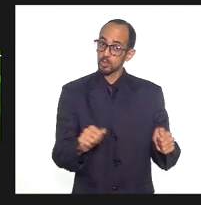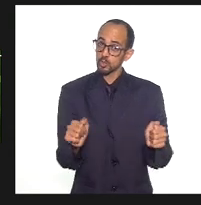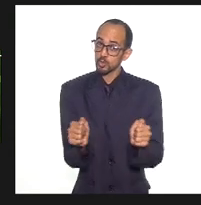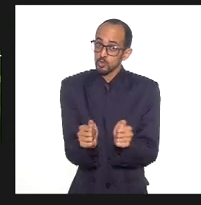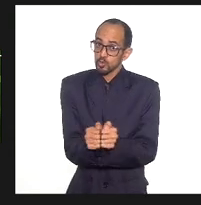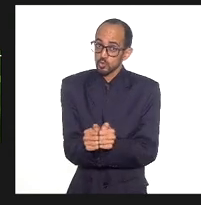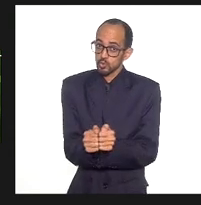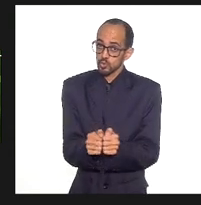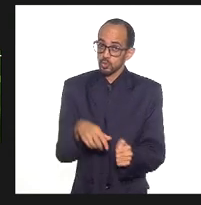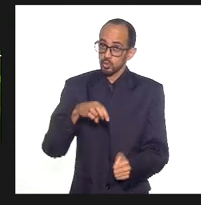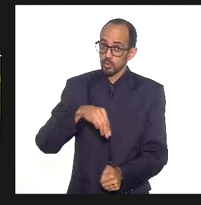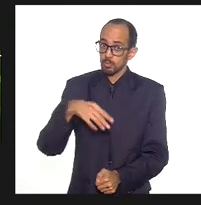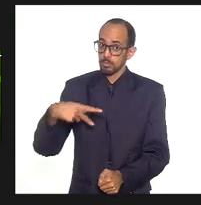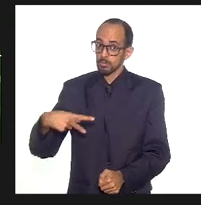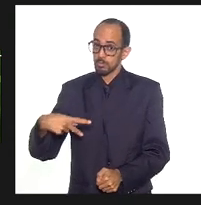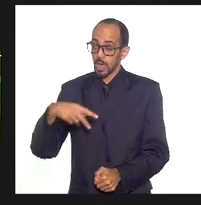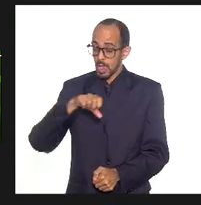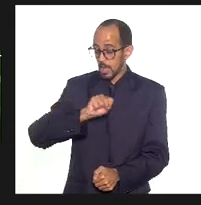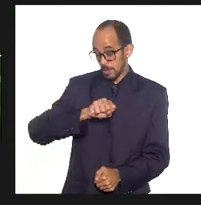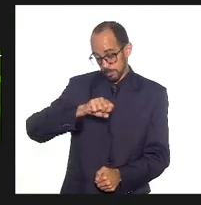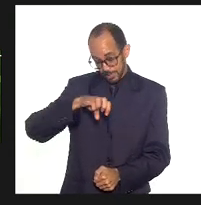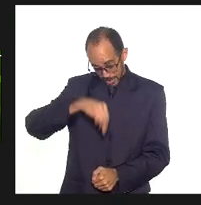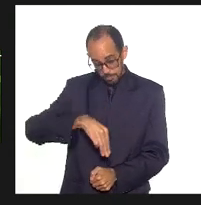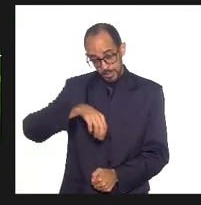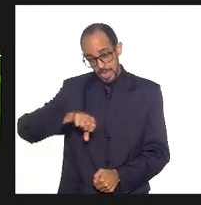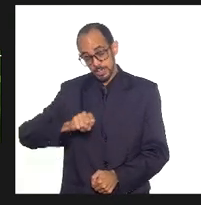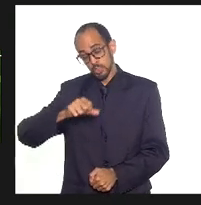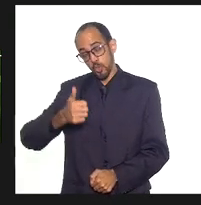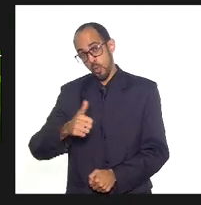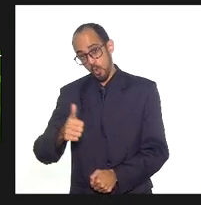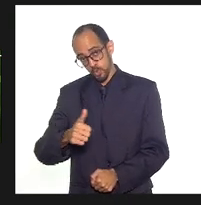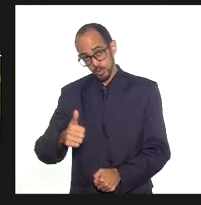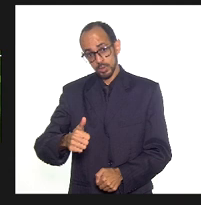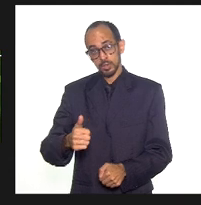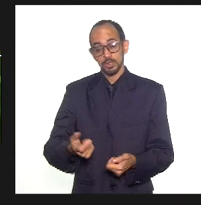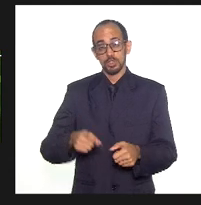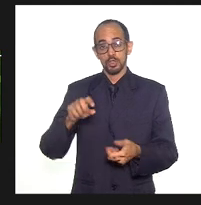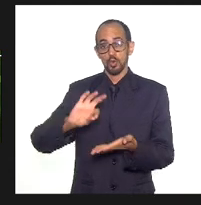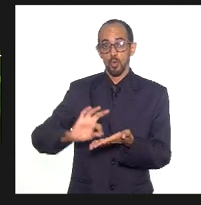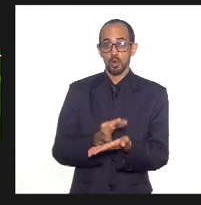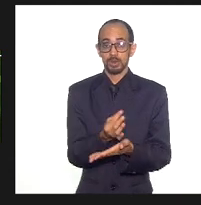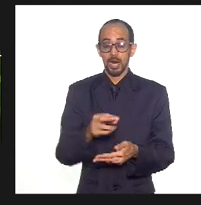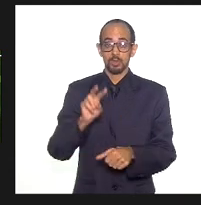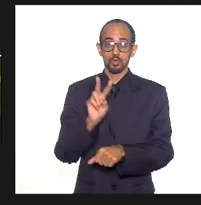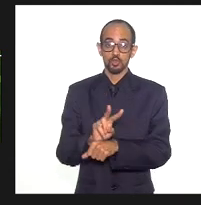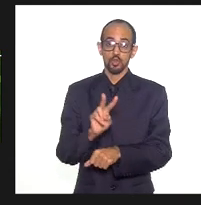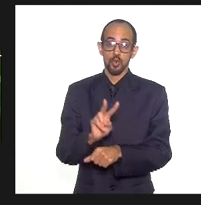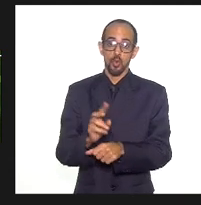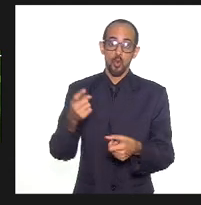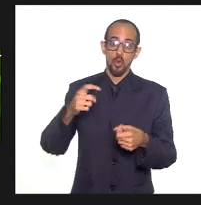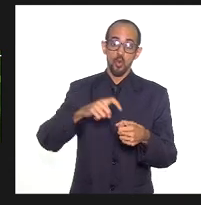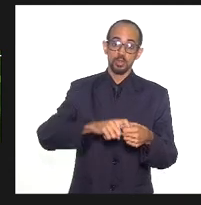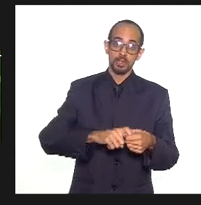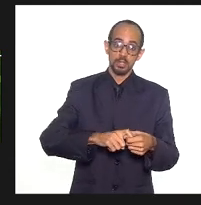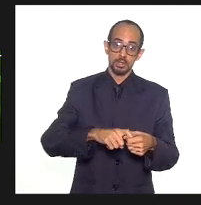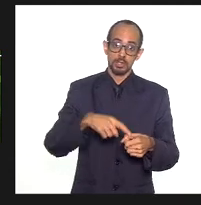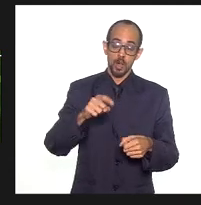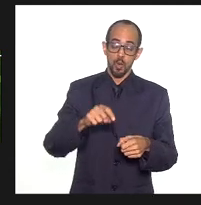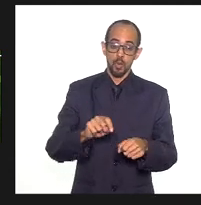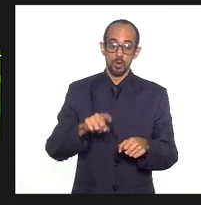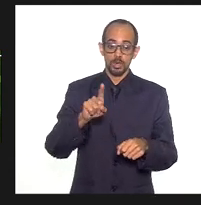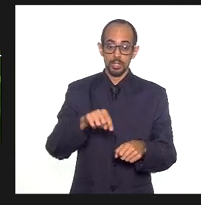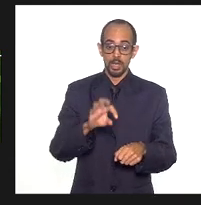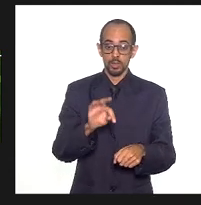consórcio BMS-11, decorrente do contrato de concessão do qual resultou o campo de Tupi